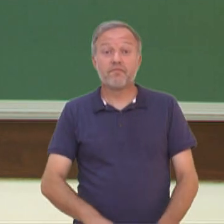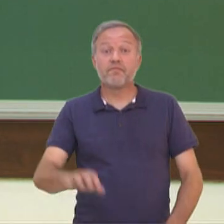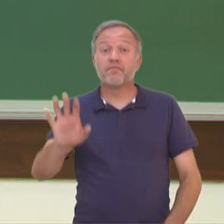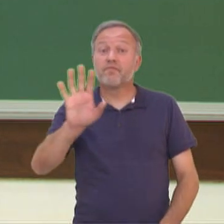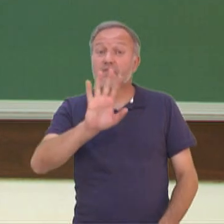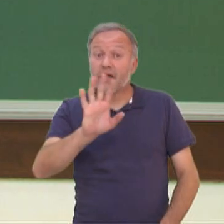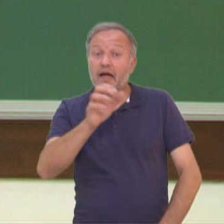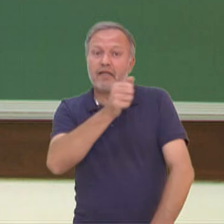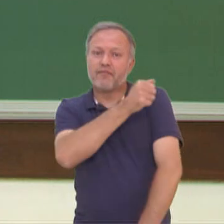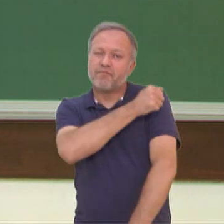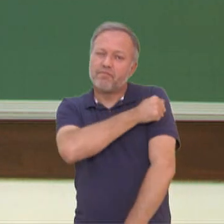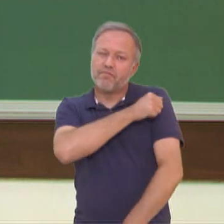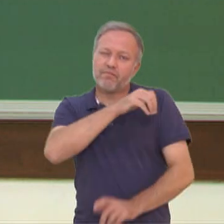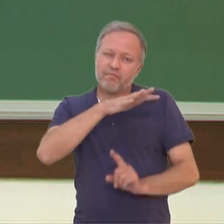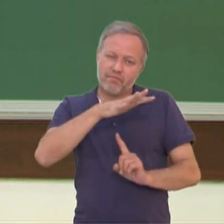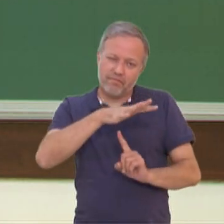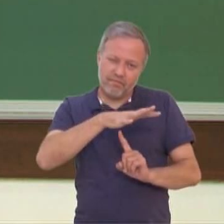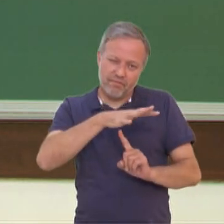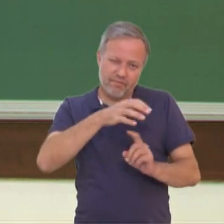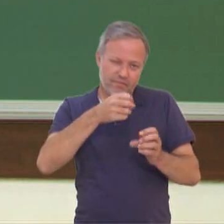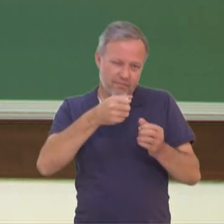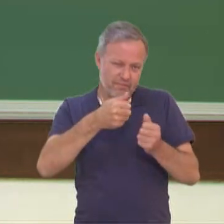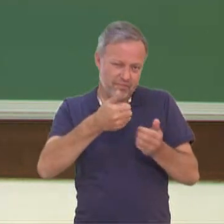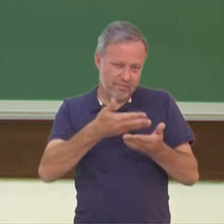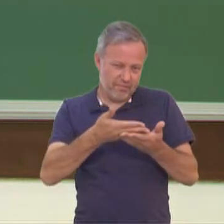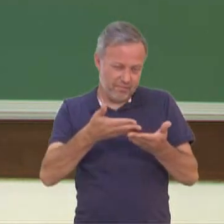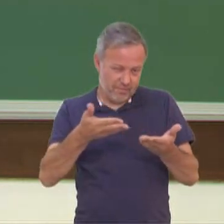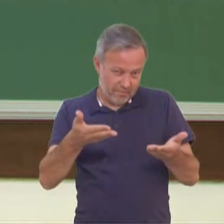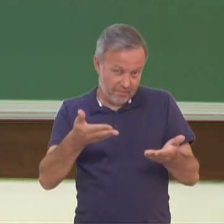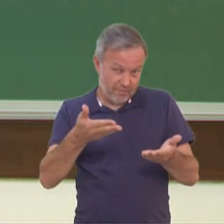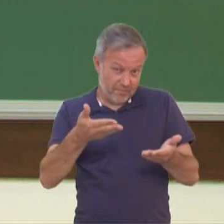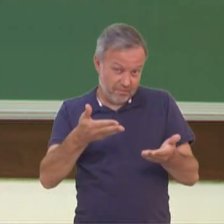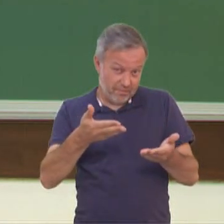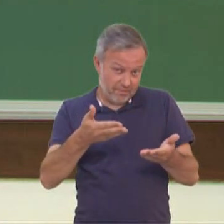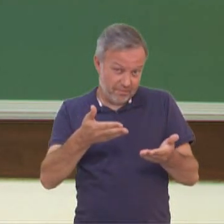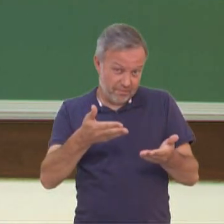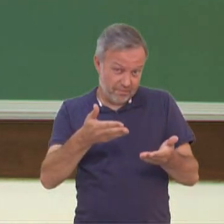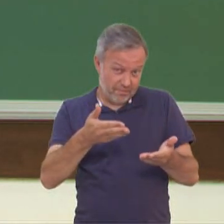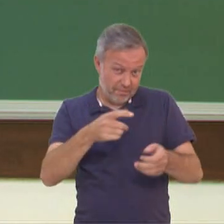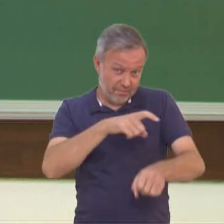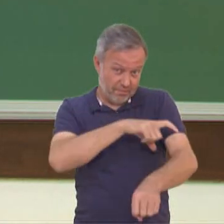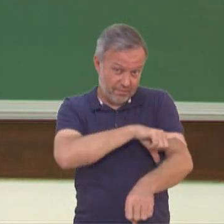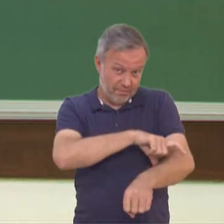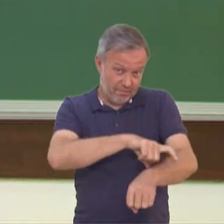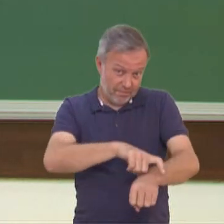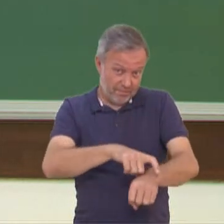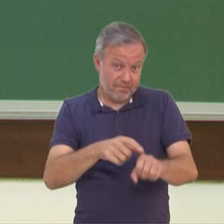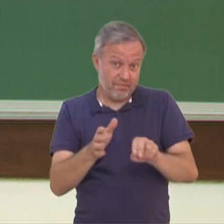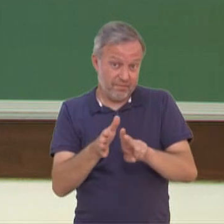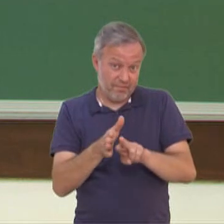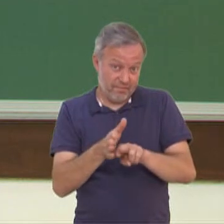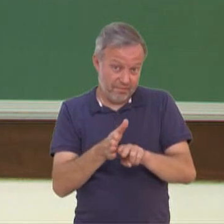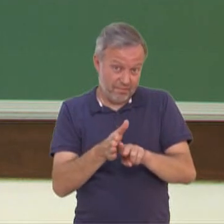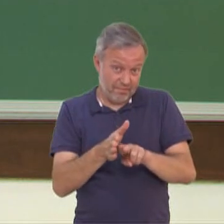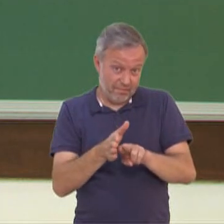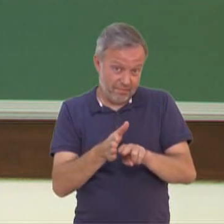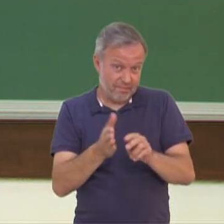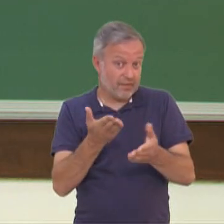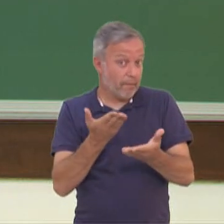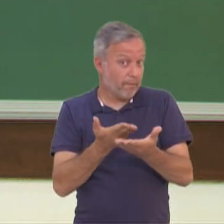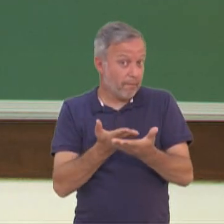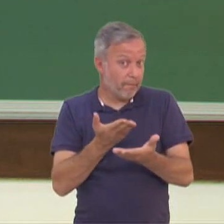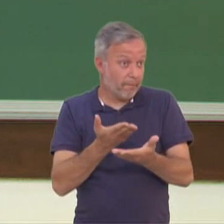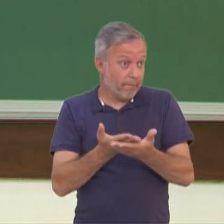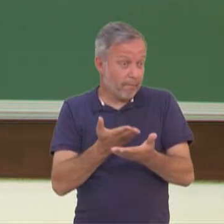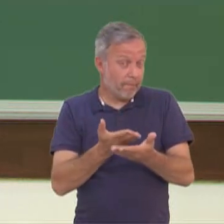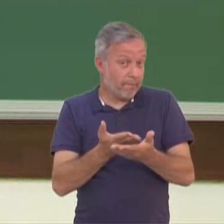Olá, alunos do Paraná, tudo bem com vocês? Novamente aqui com vocês o professor Jefferson, Biologia. Mais uma aula, a